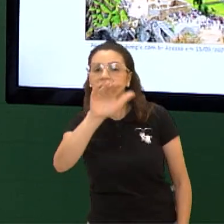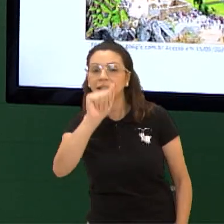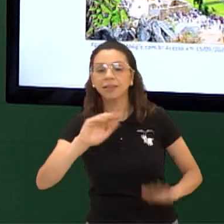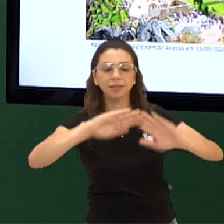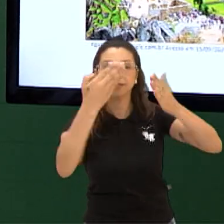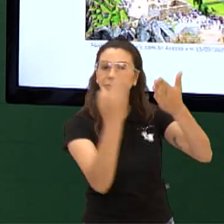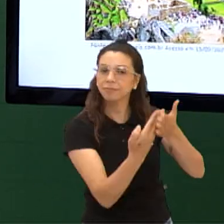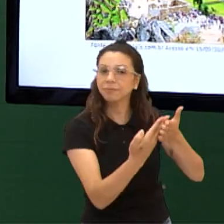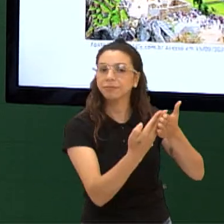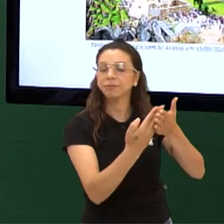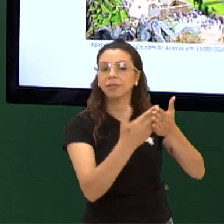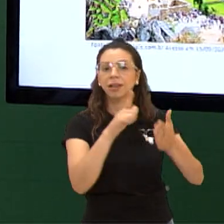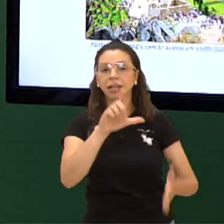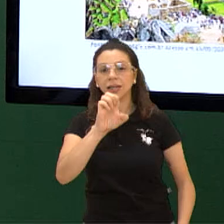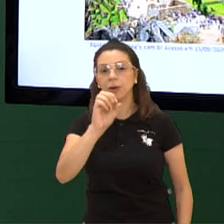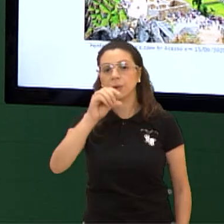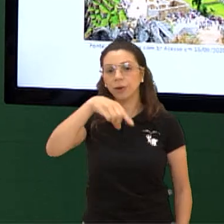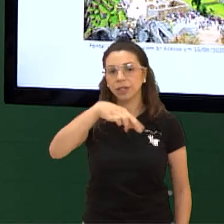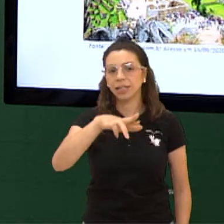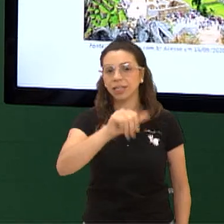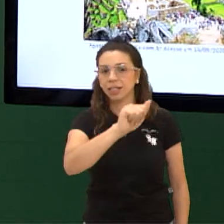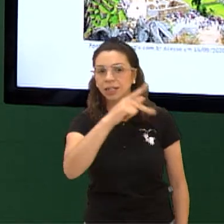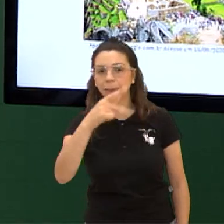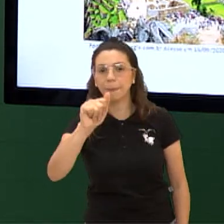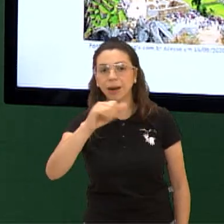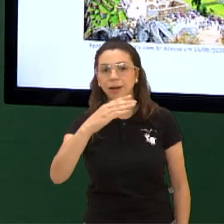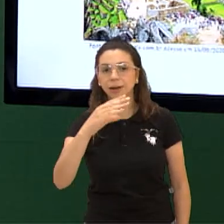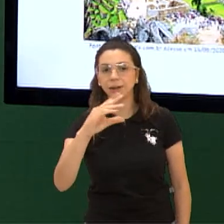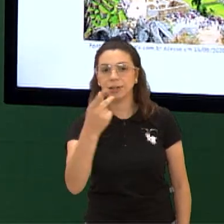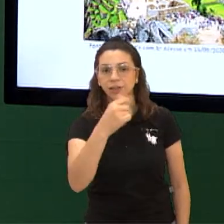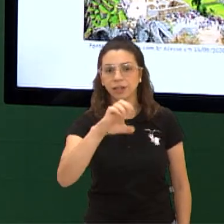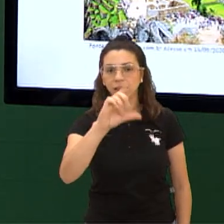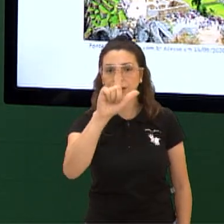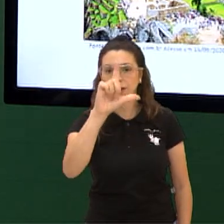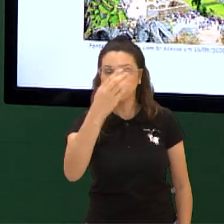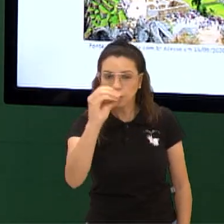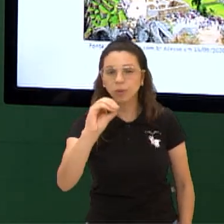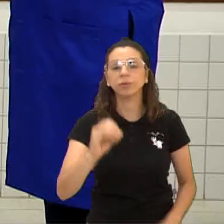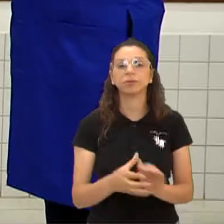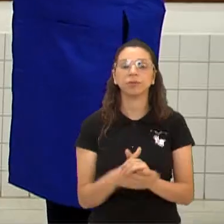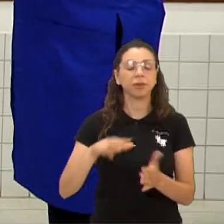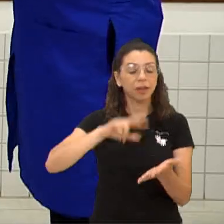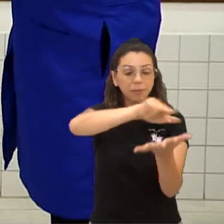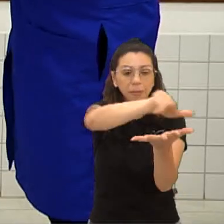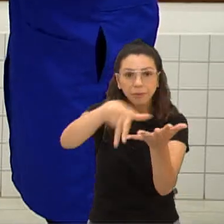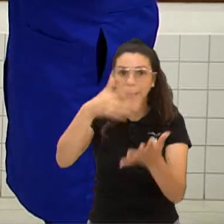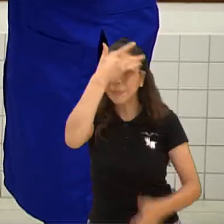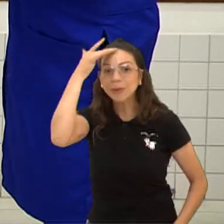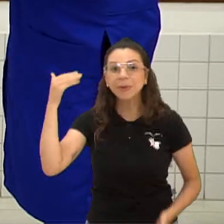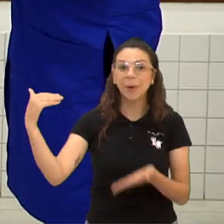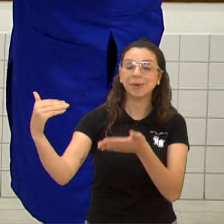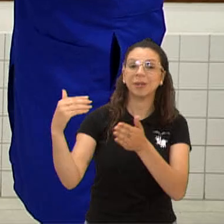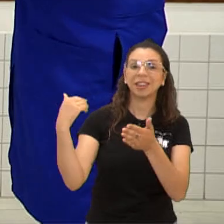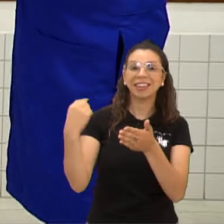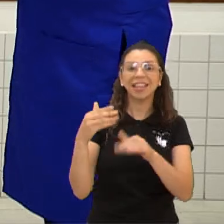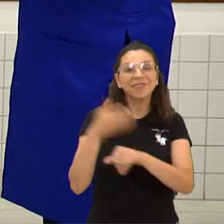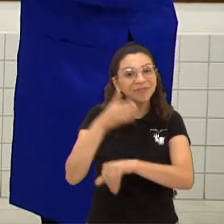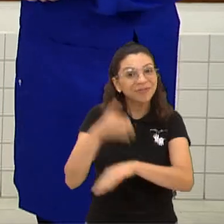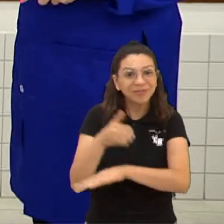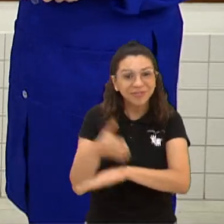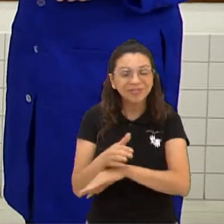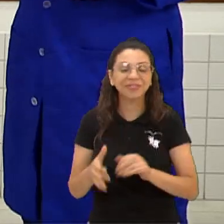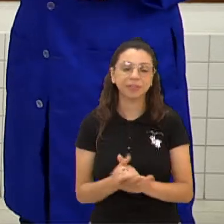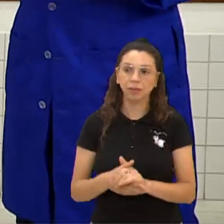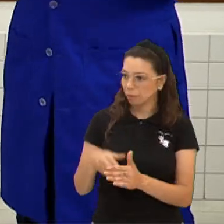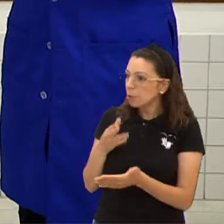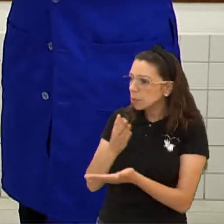do Colégio Leonídia Pacheco, então tem muita gente. Vamos passar, professora? Vamos